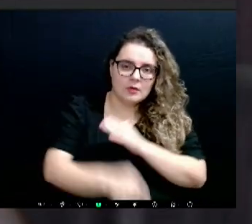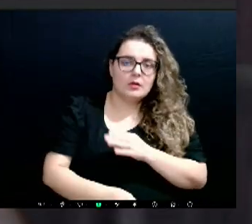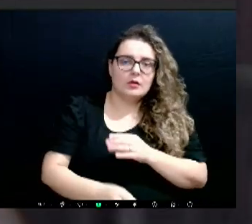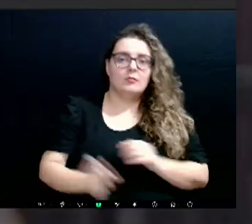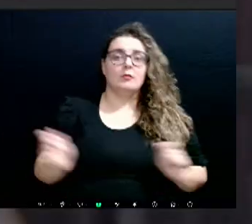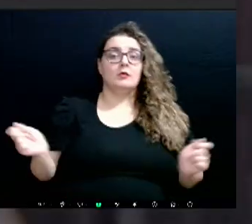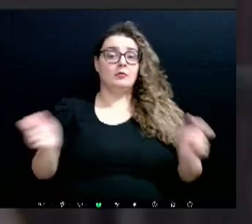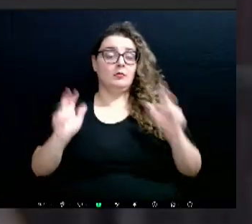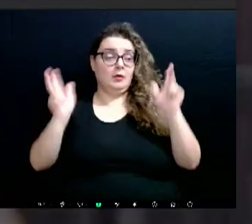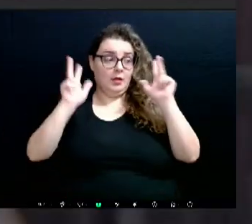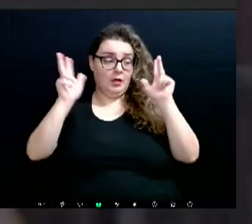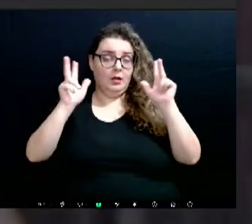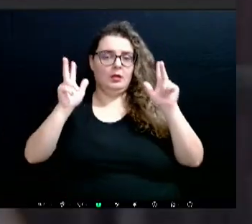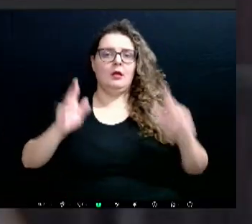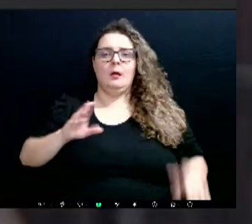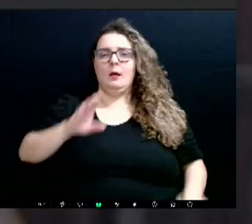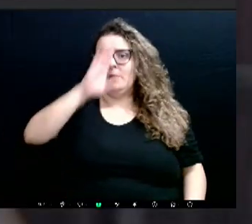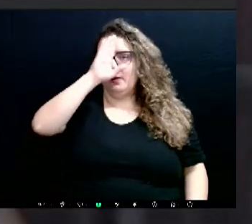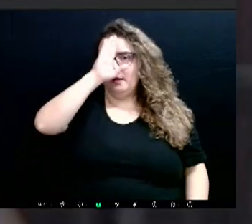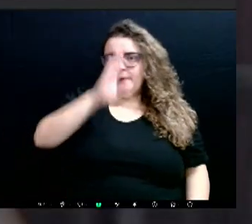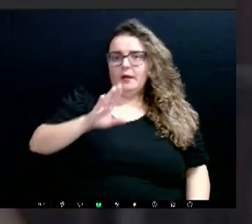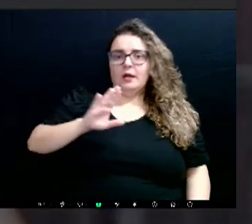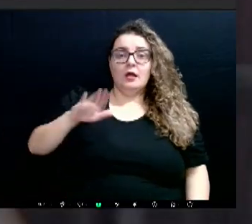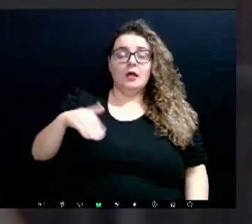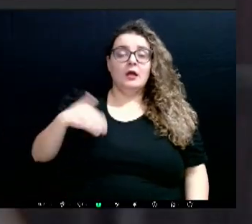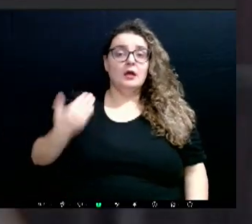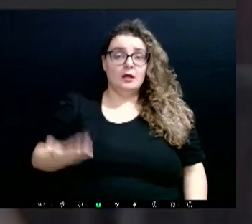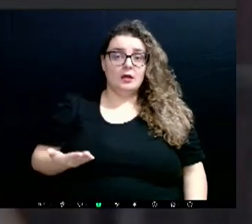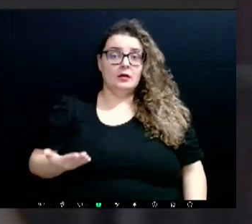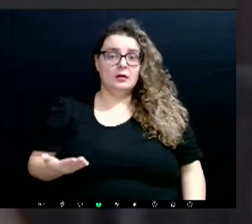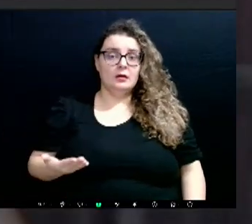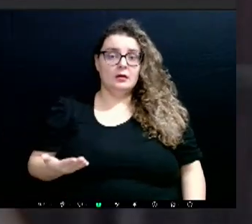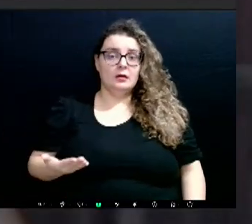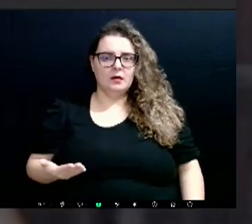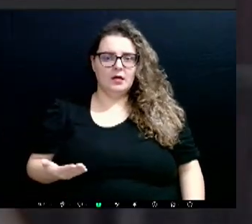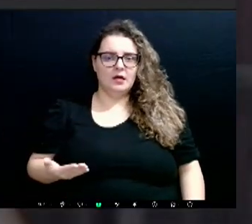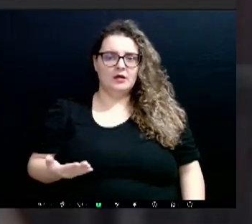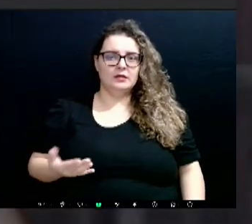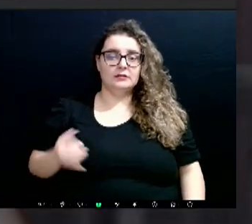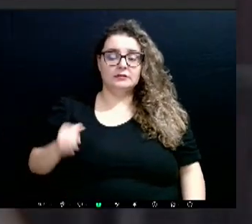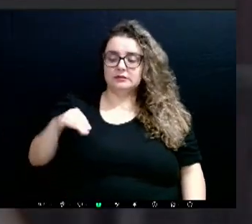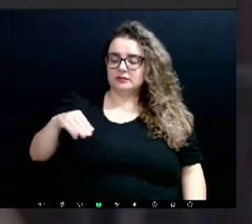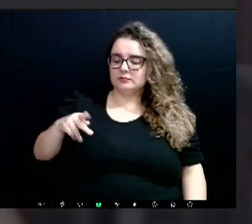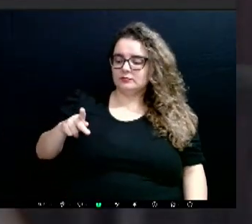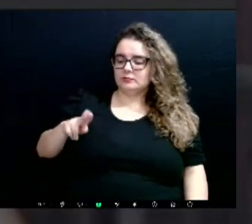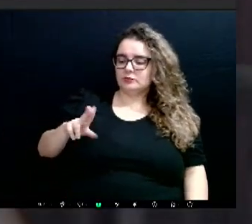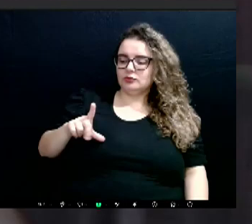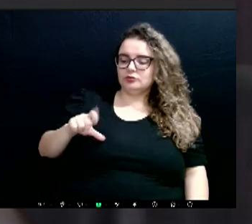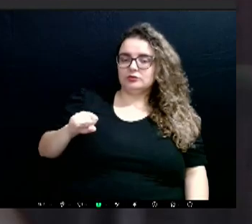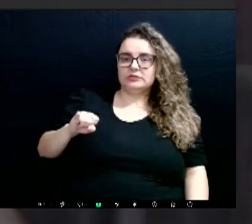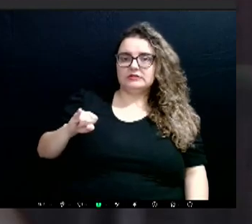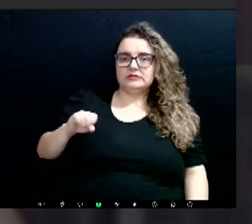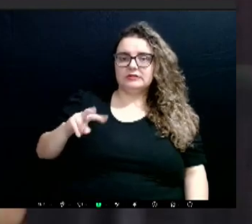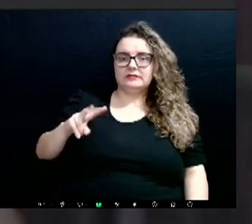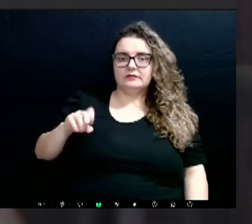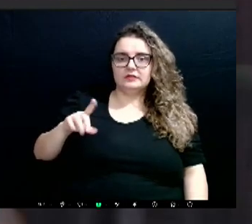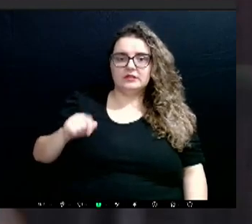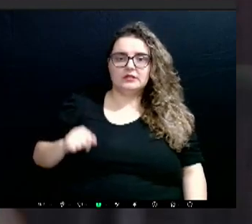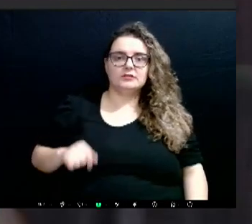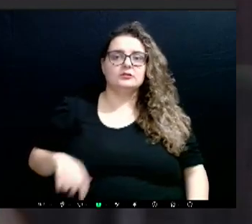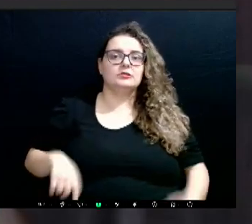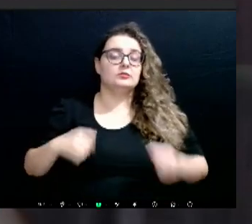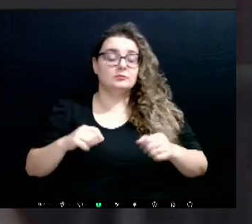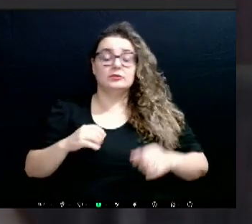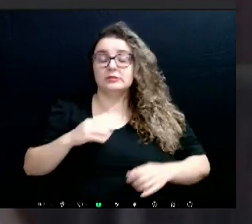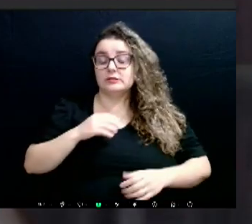de alerta é quando há essa impulsividade de preciso estar na tela, preciso